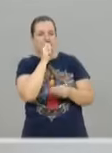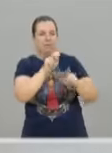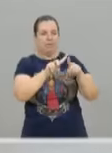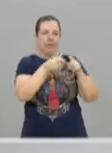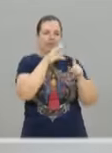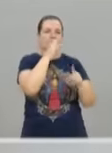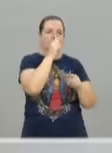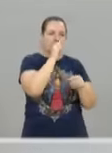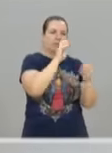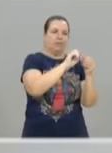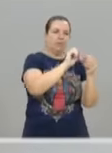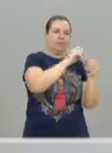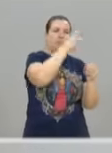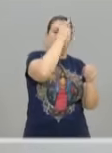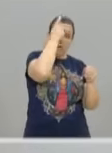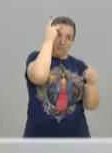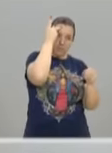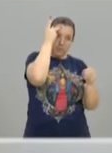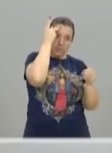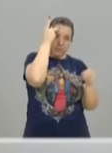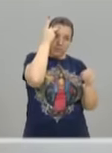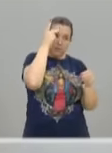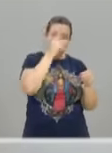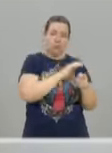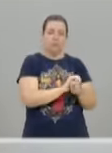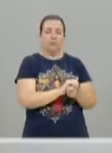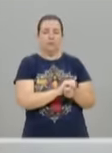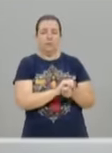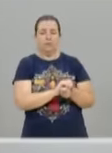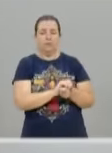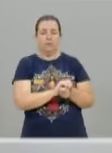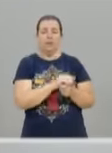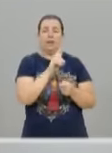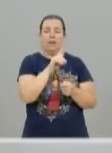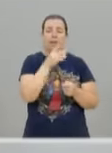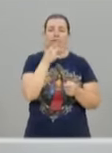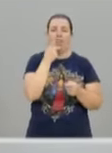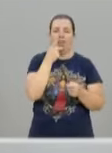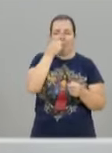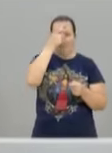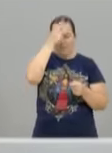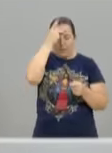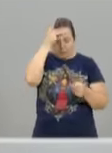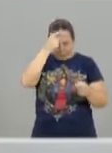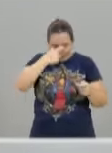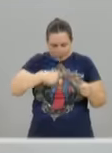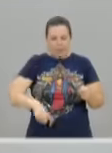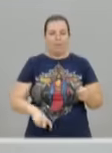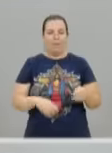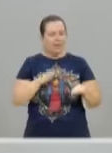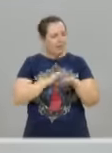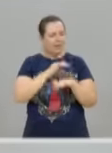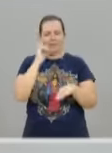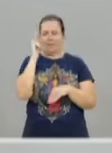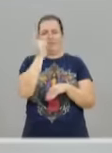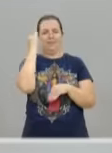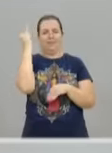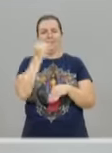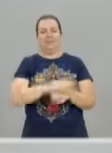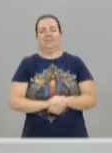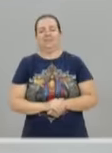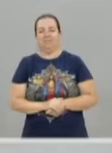o homem ele coloca como centro a pessoa humana ainda no